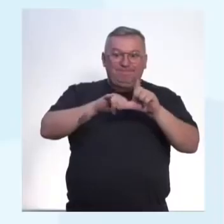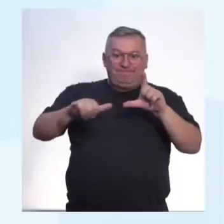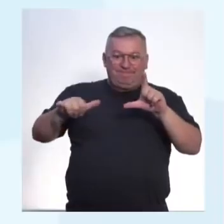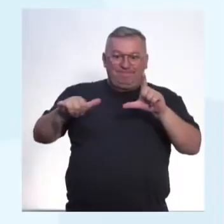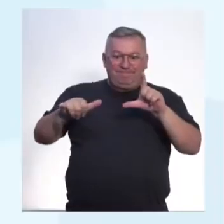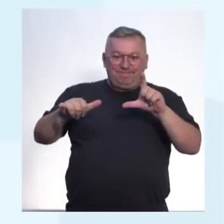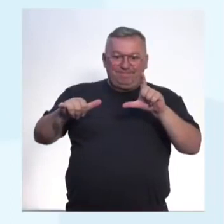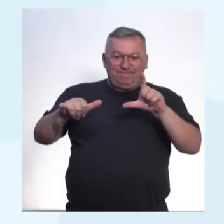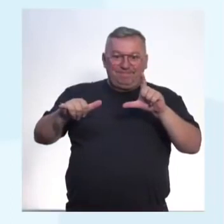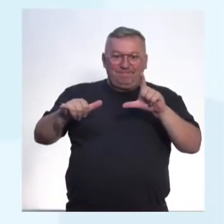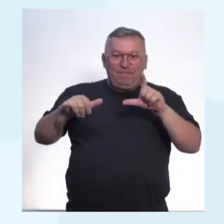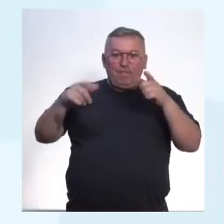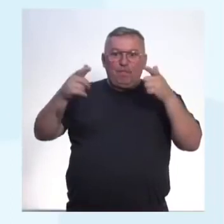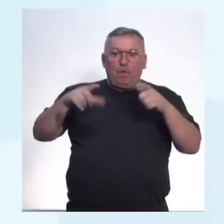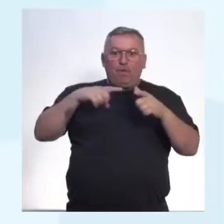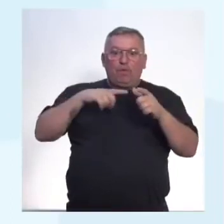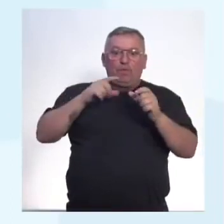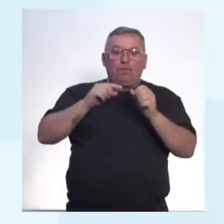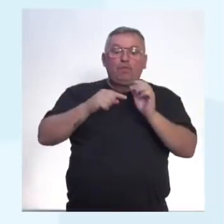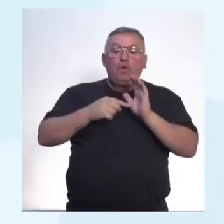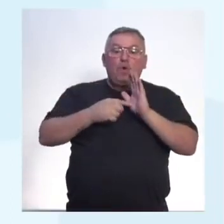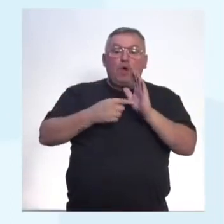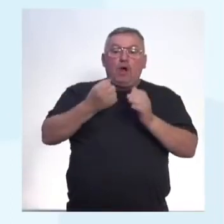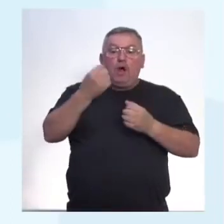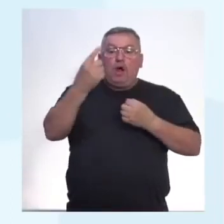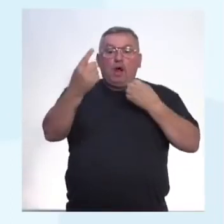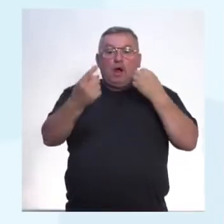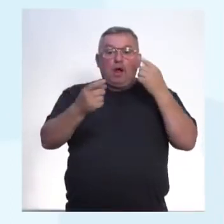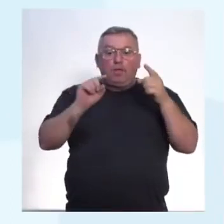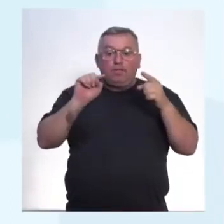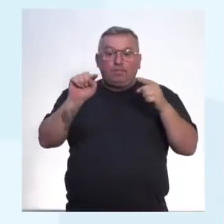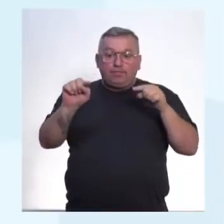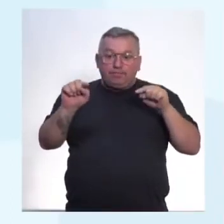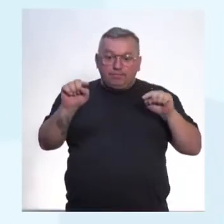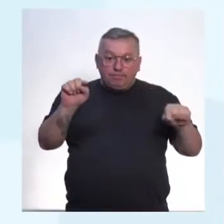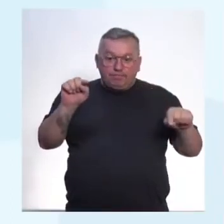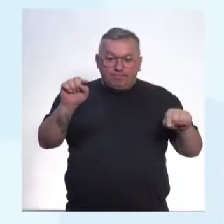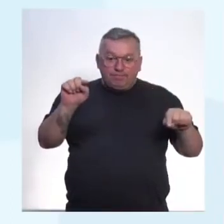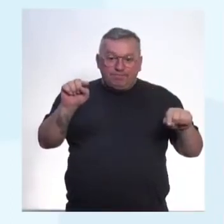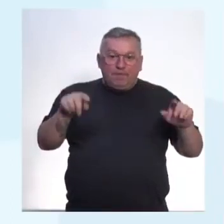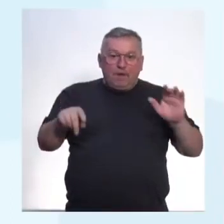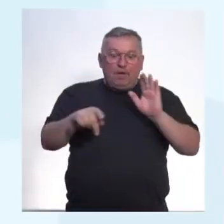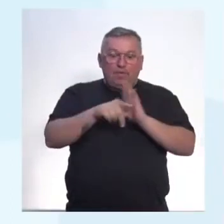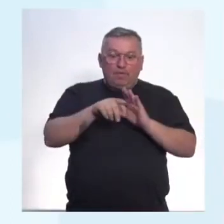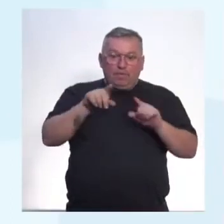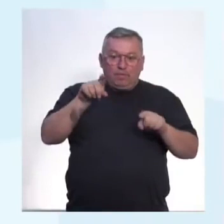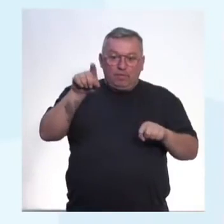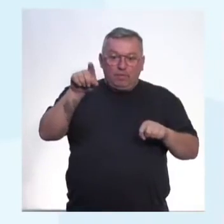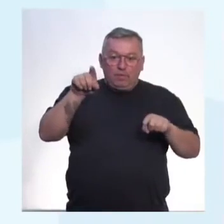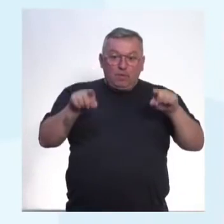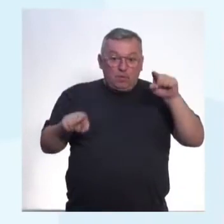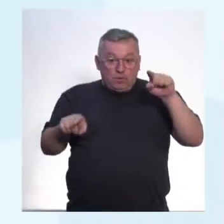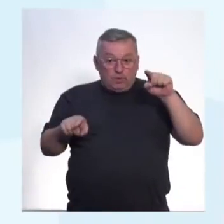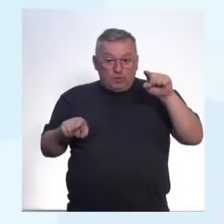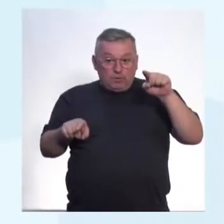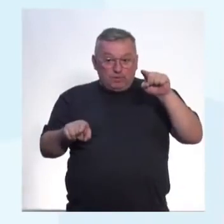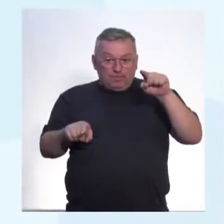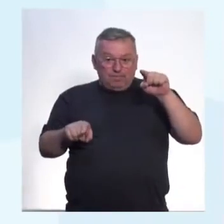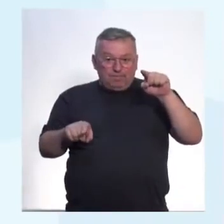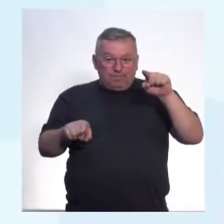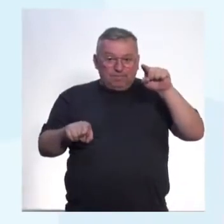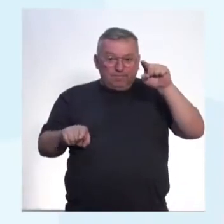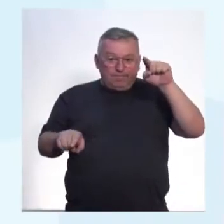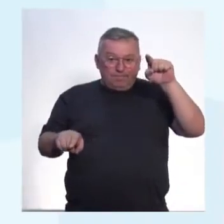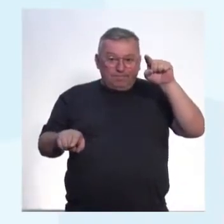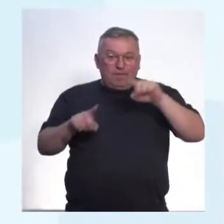cartesiano abaixo, onde estão destacados alguns pontos pertencentes à reta que representa uma